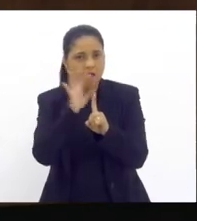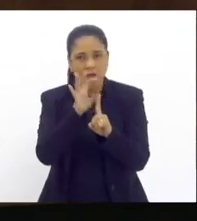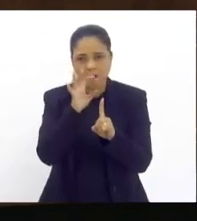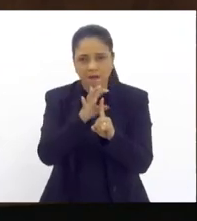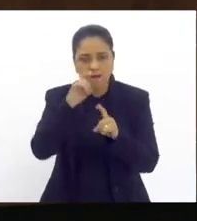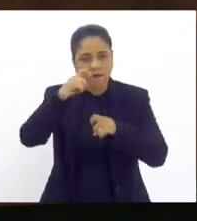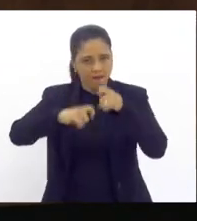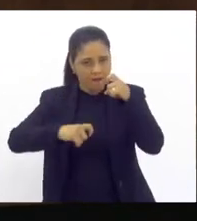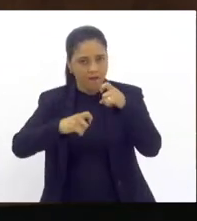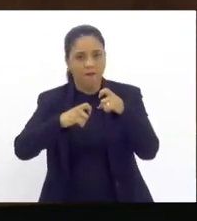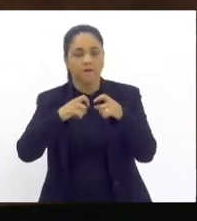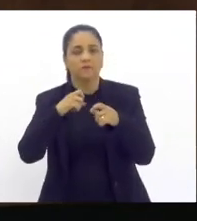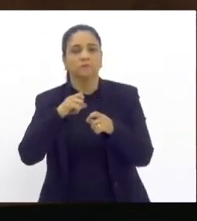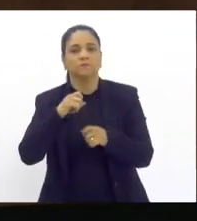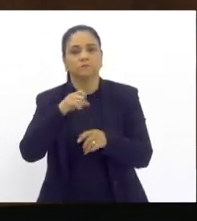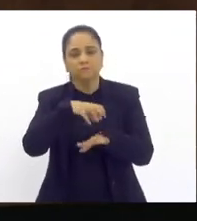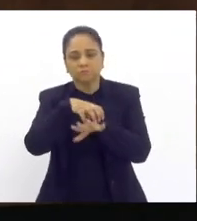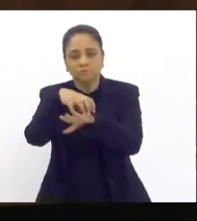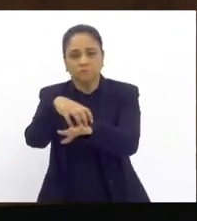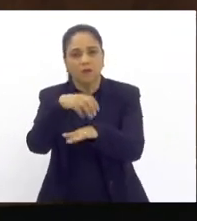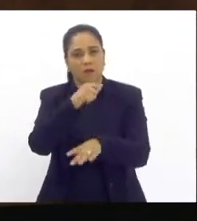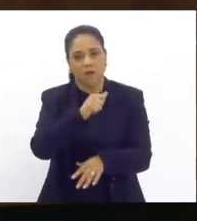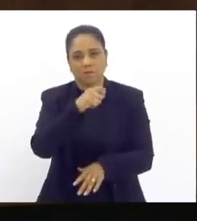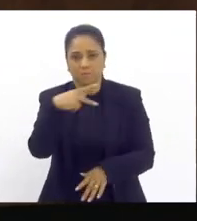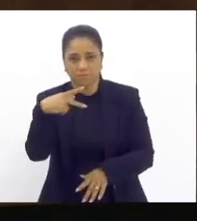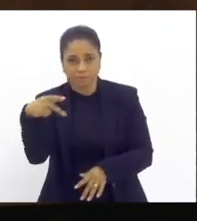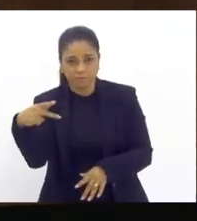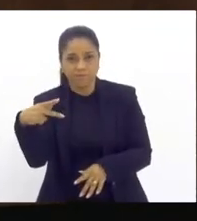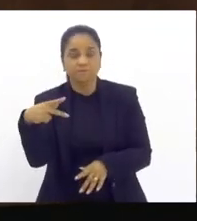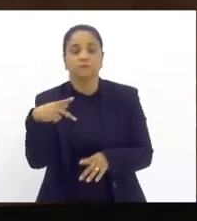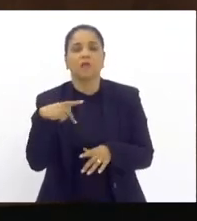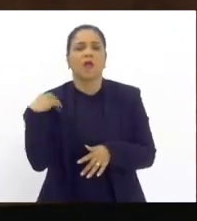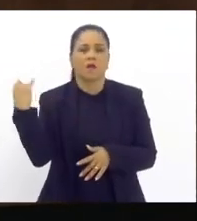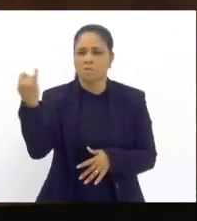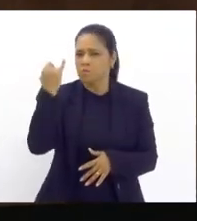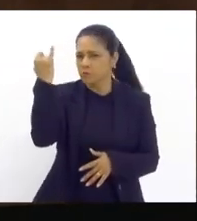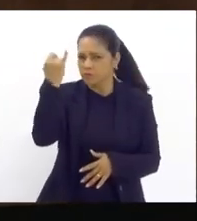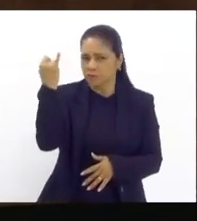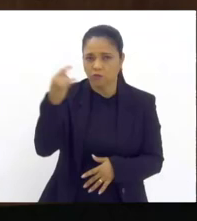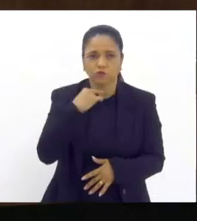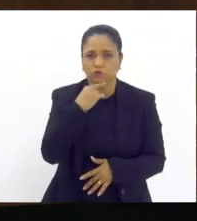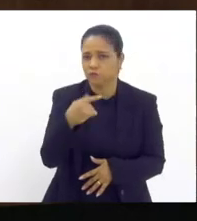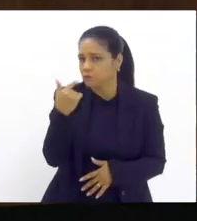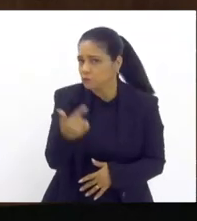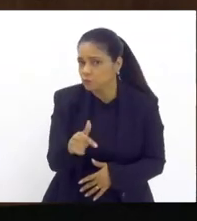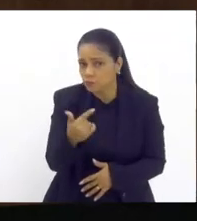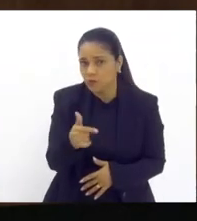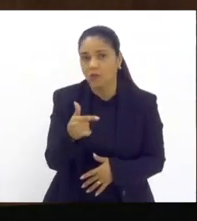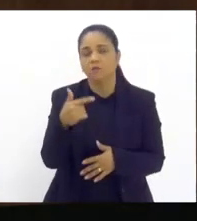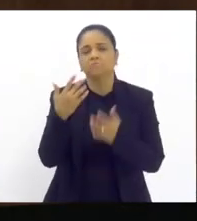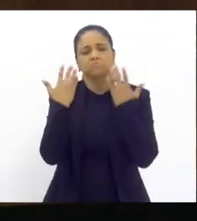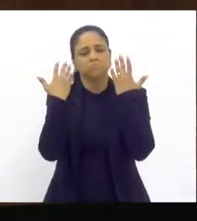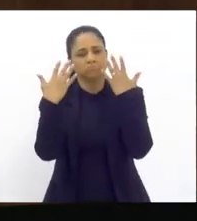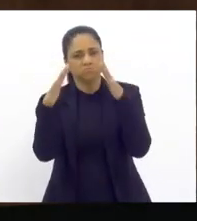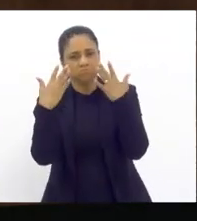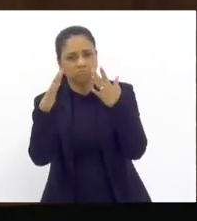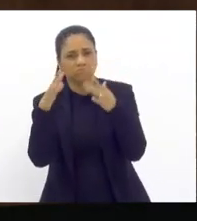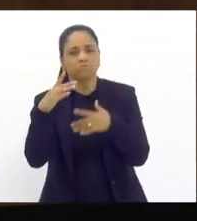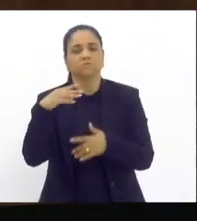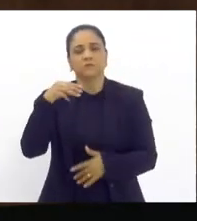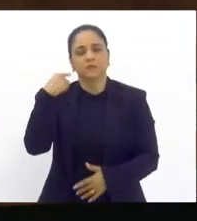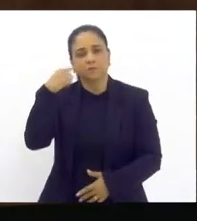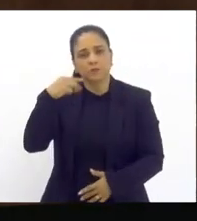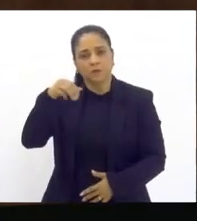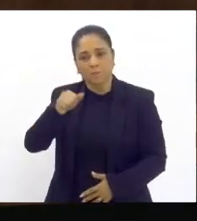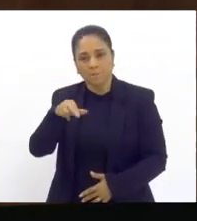de aplicativo. Então, não tenho dúvida da importância desse projeto. Parabenizo a deputada Marta Rocha e o